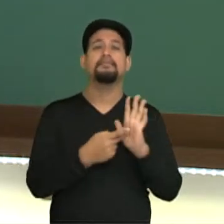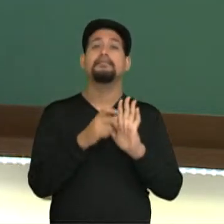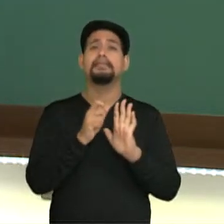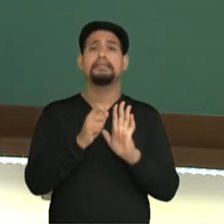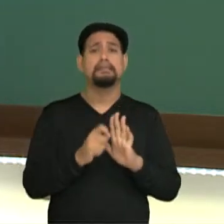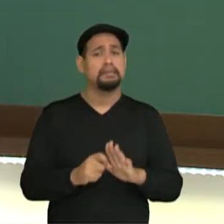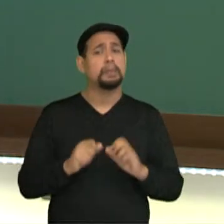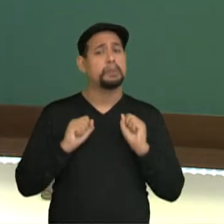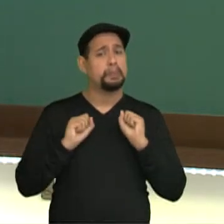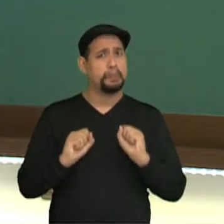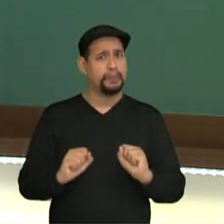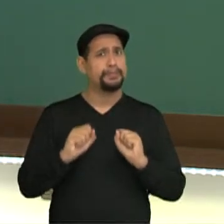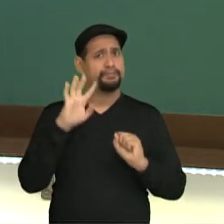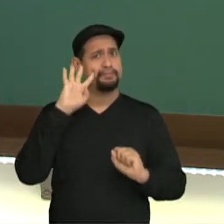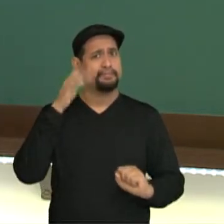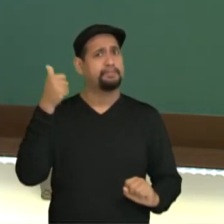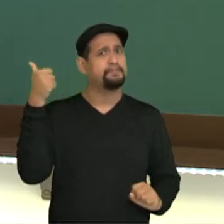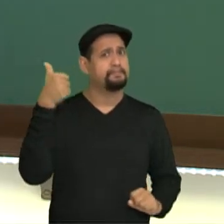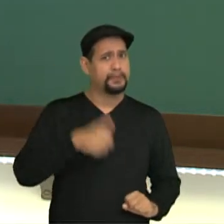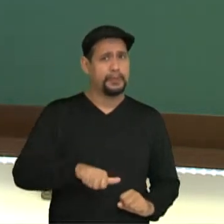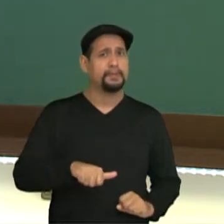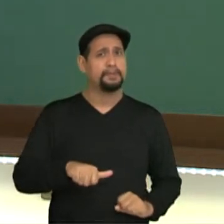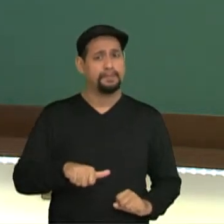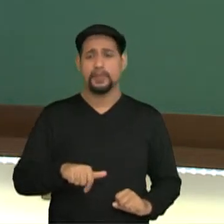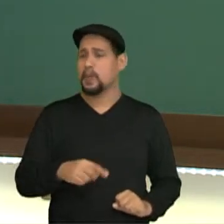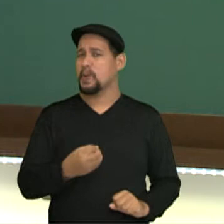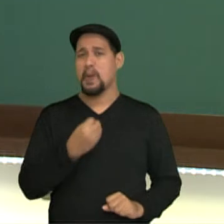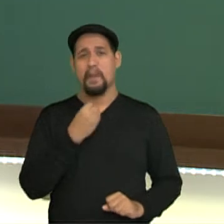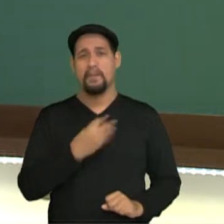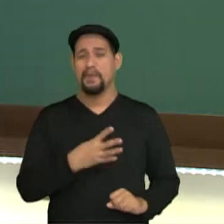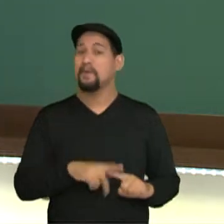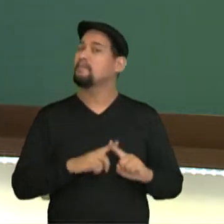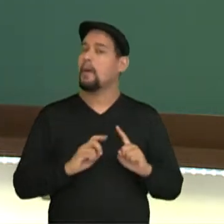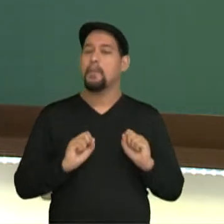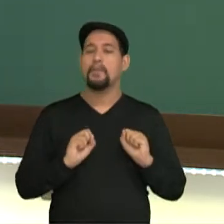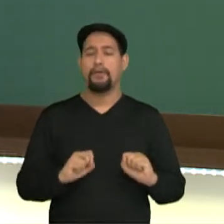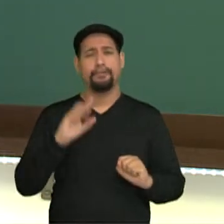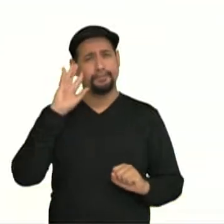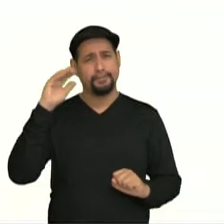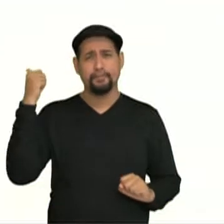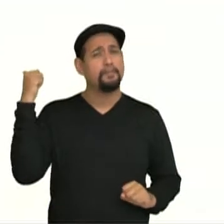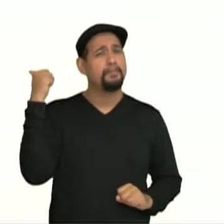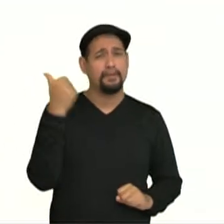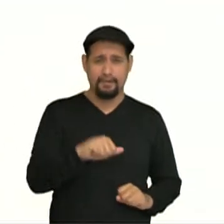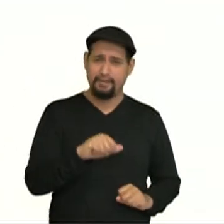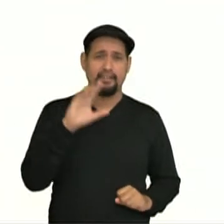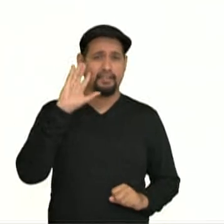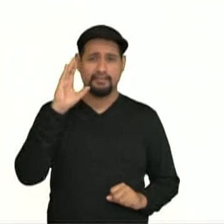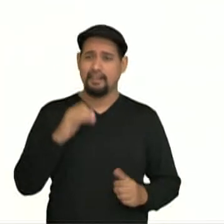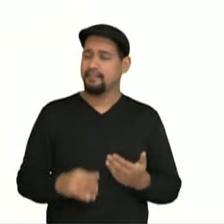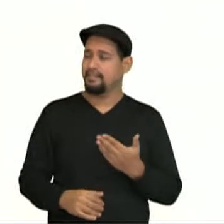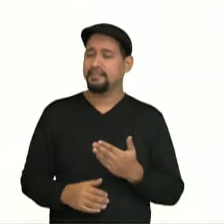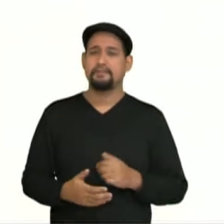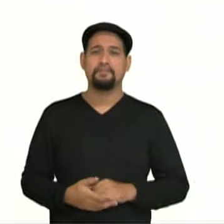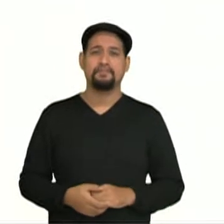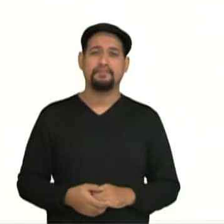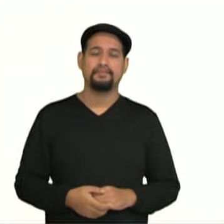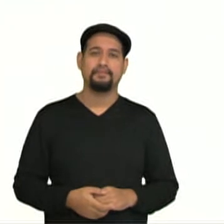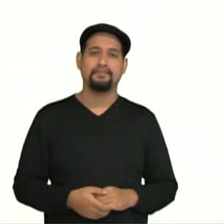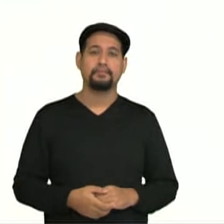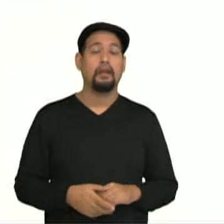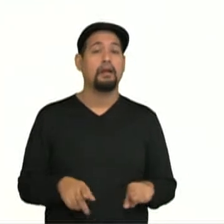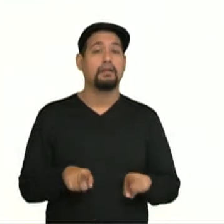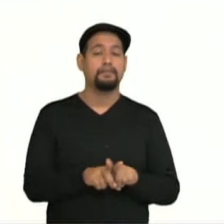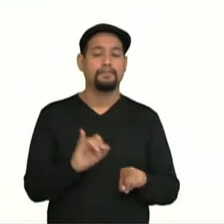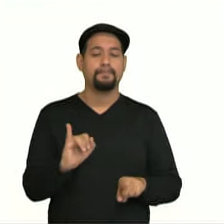que poderia ser pior. A ação já não está boa para ele, mas poderia ser pior do que está acontecendo ali.